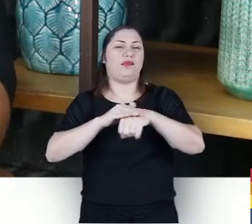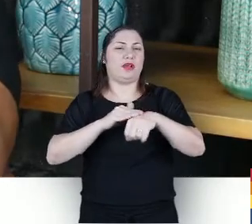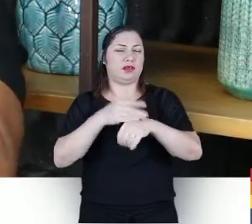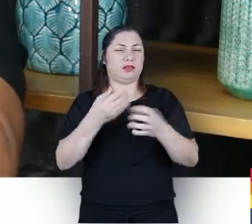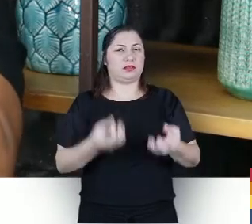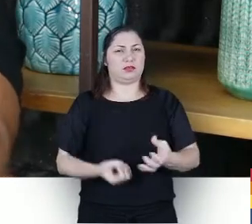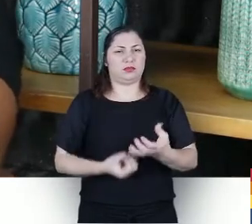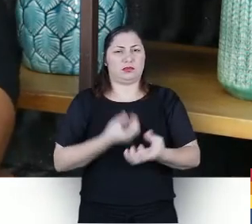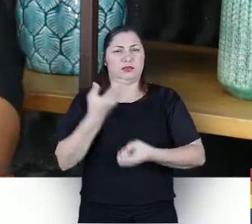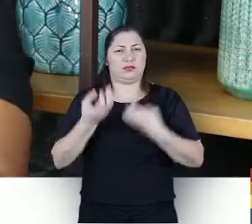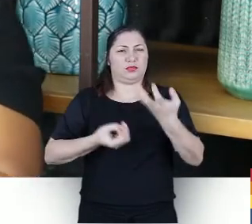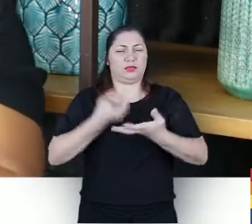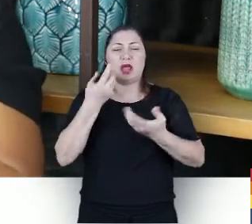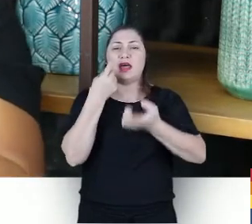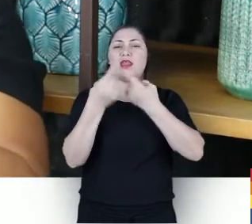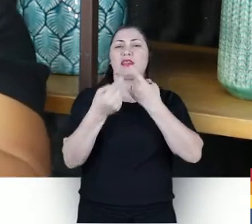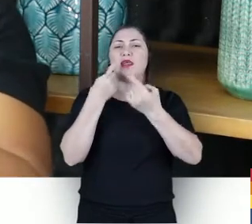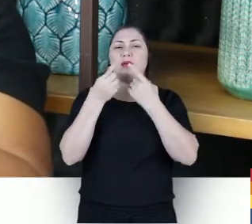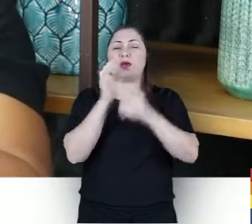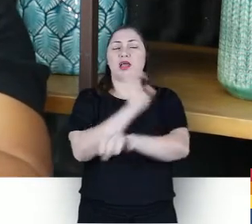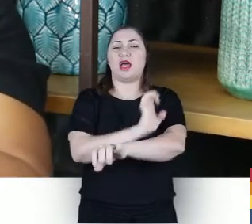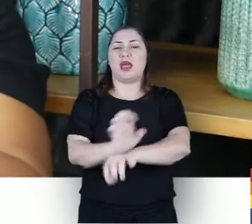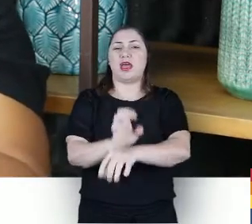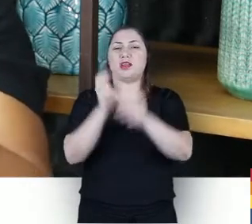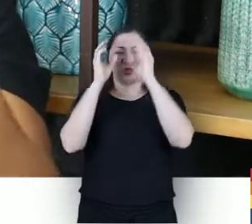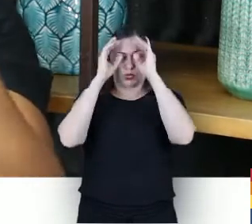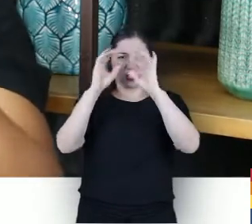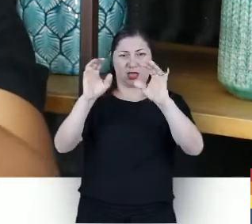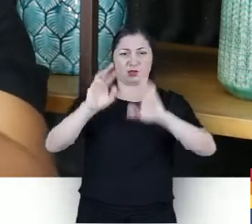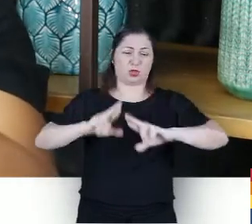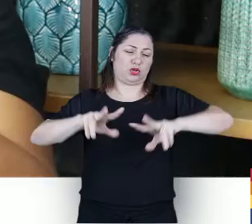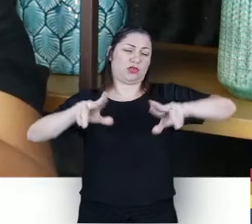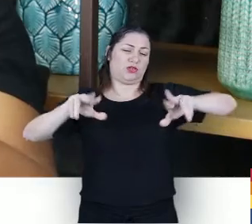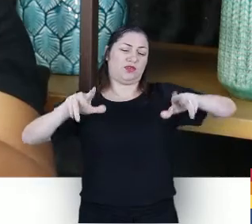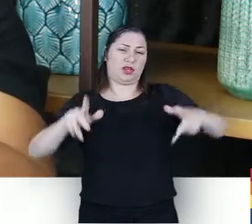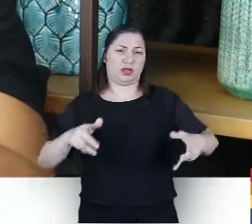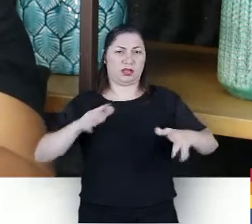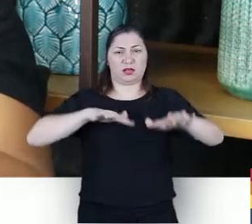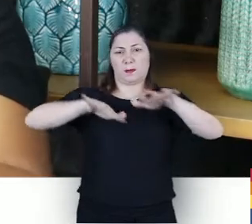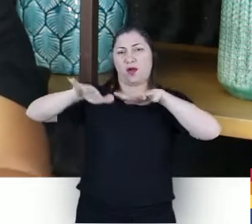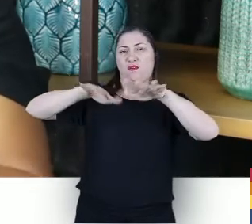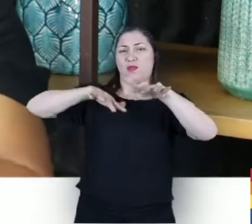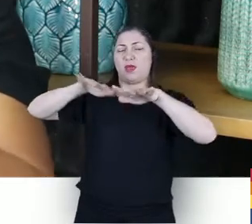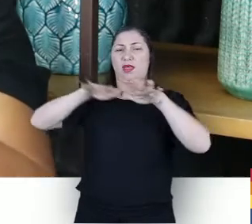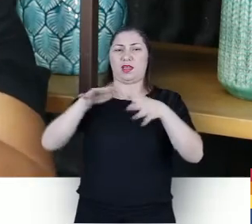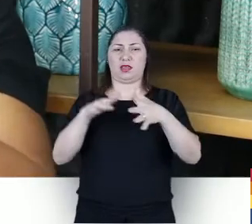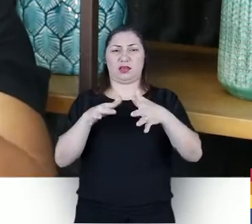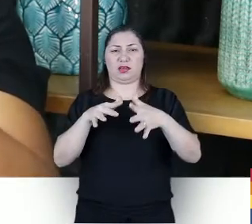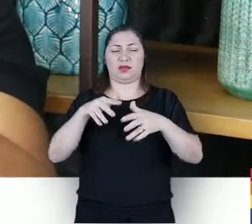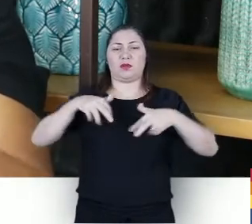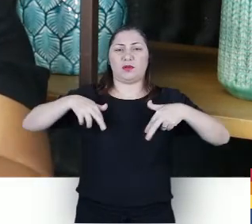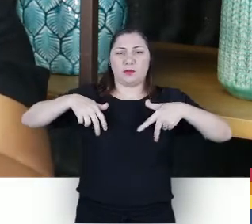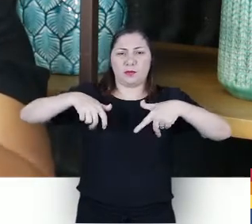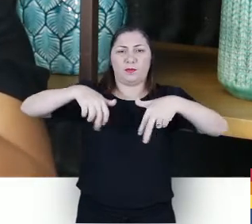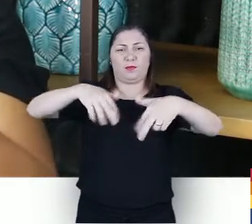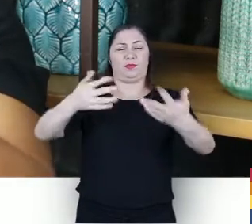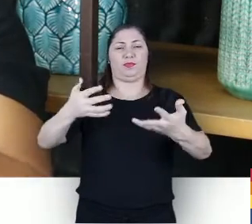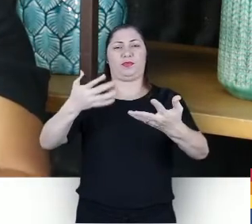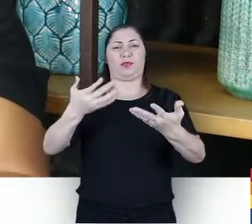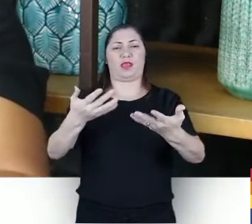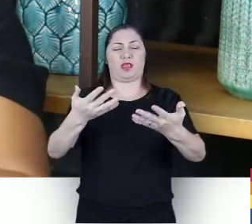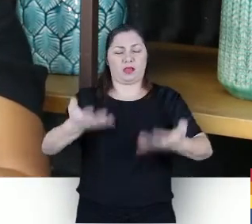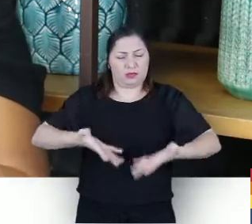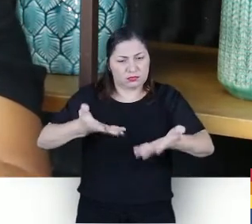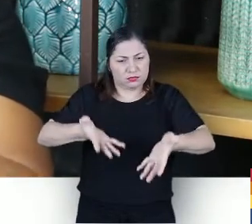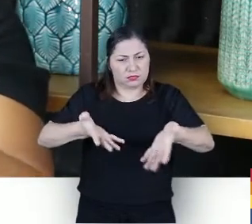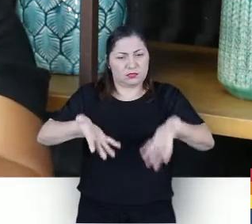de natureza competitiva. Quando eu trago uma roda de conversa, eu estou trazendo à tona esses debates